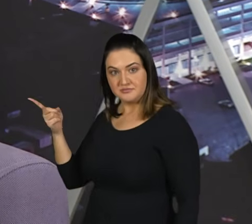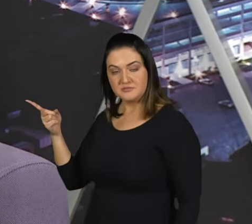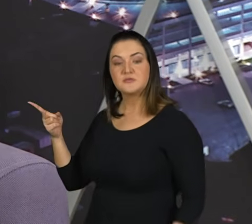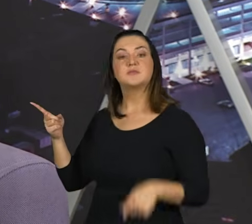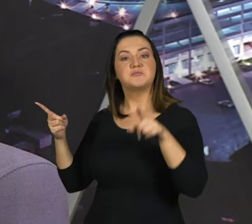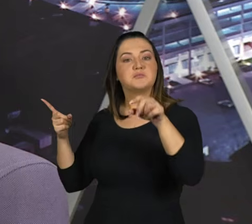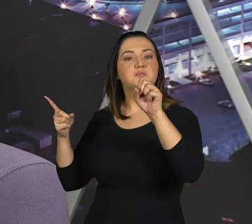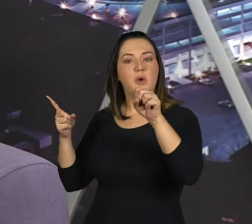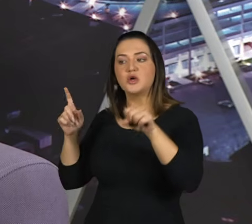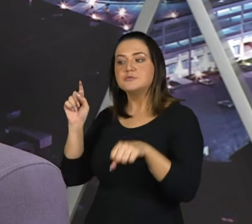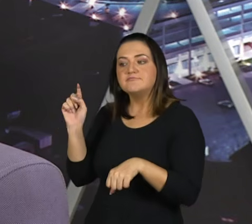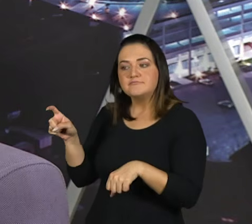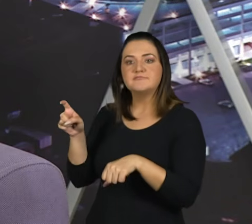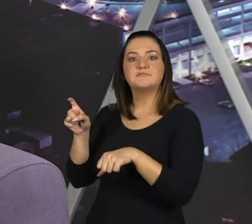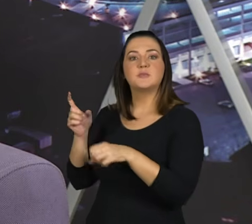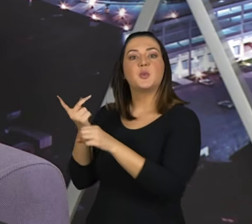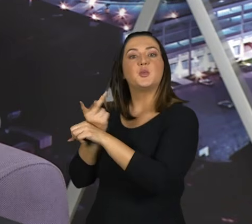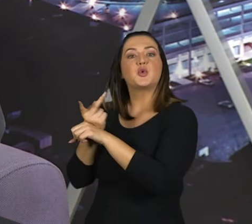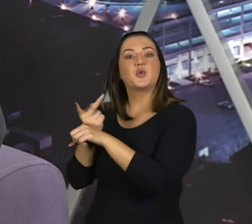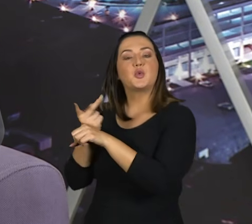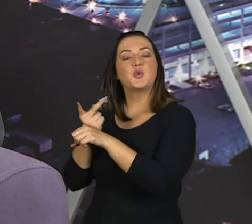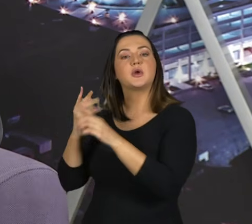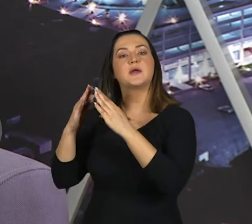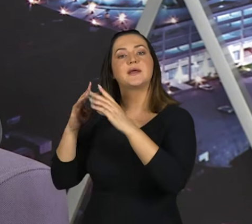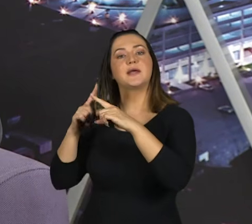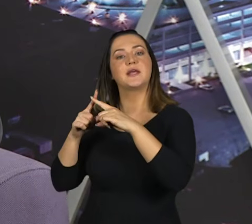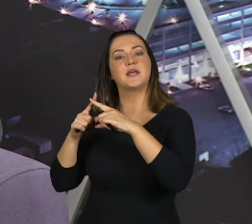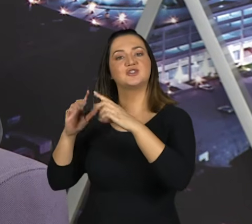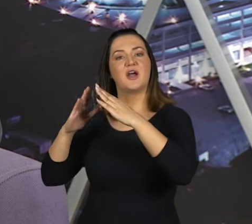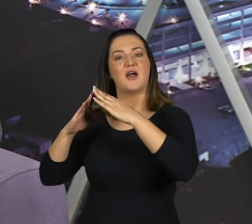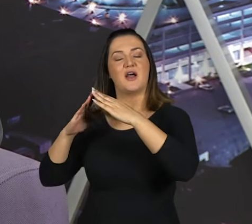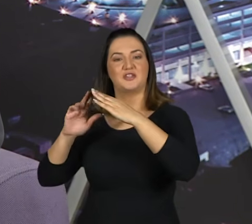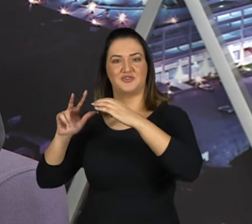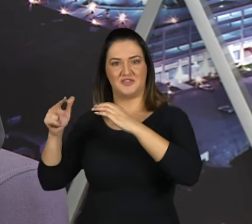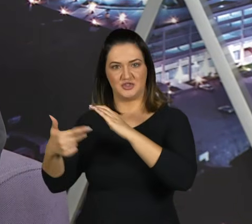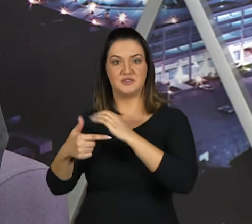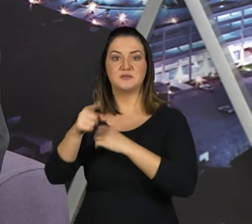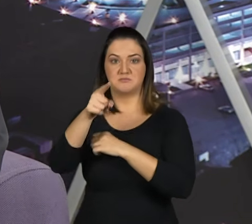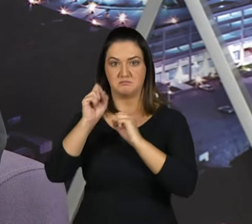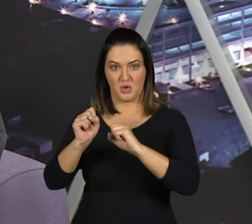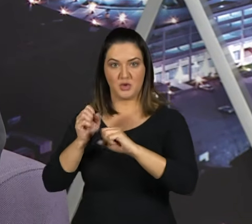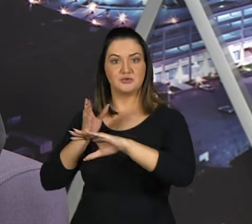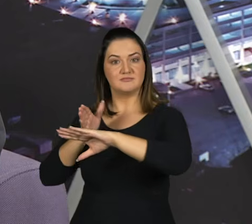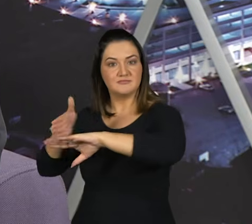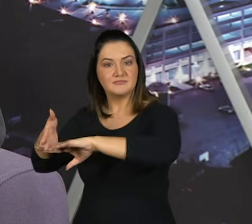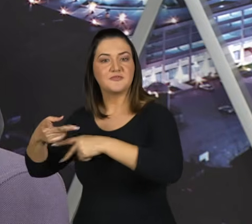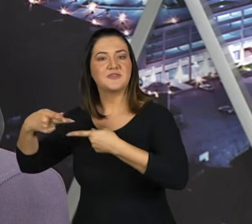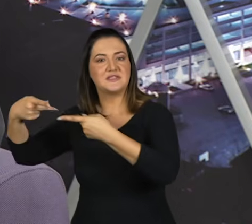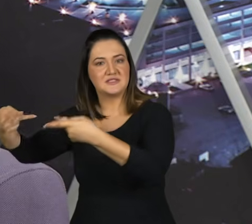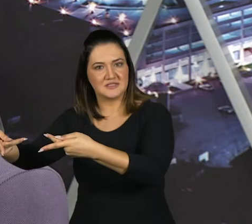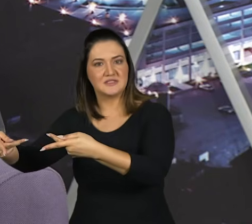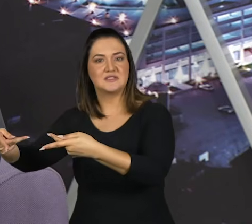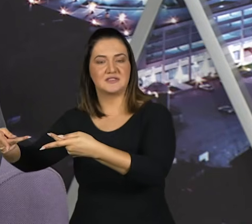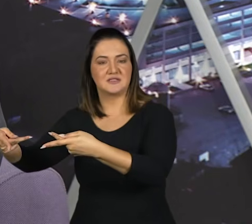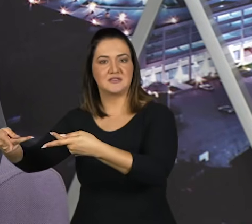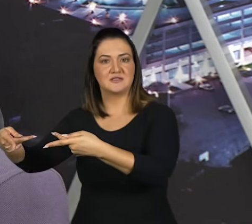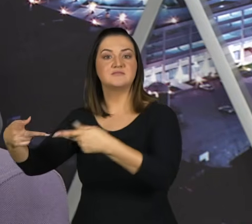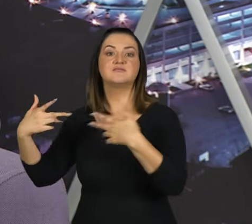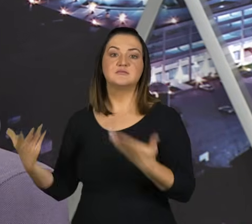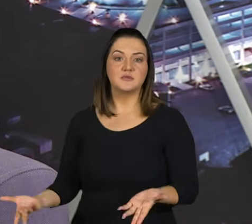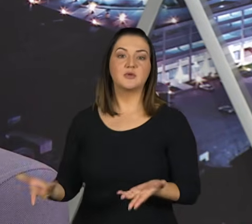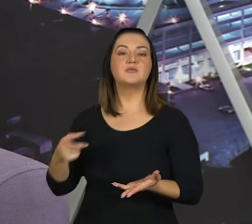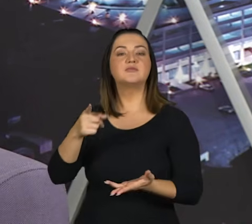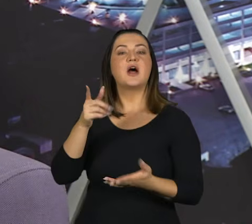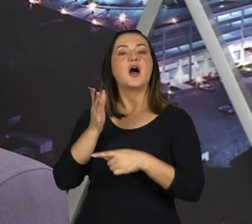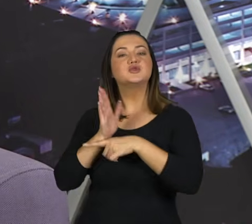encontreumaigreja.com.br. Vai lá, localize uma igreja adventista, faça uma visita e nós vamos te ajudar a